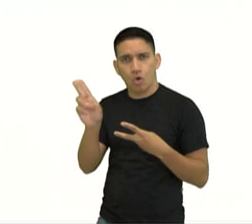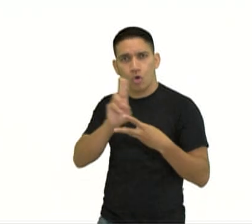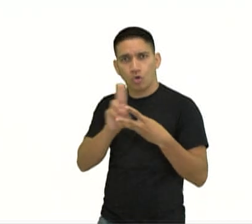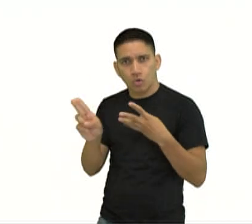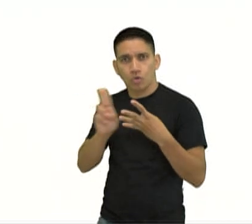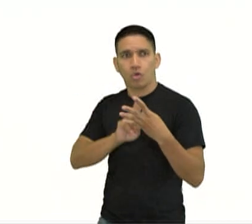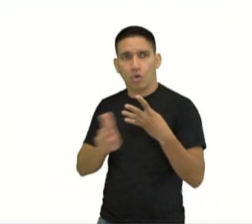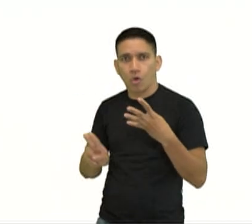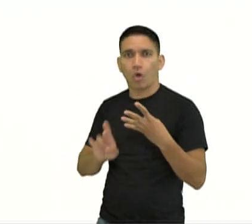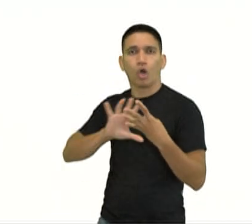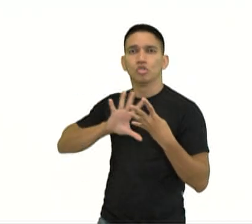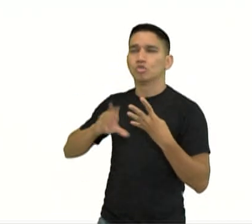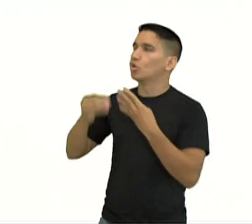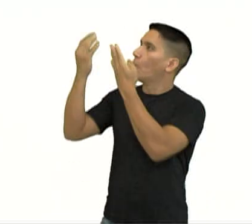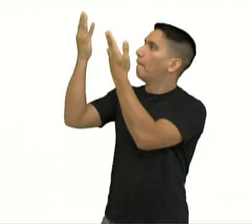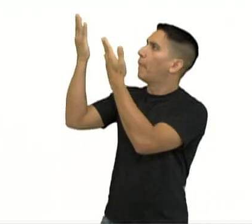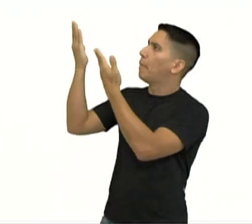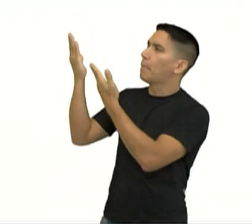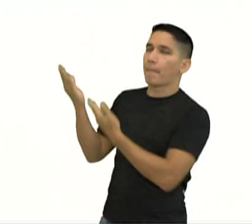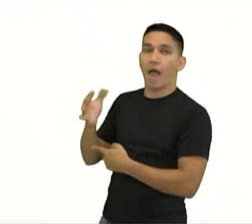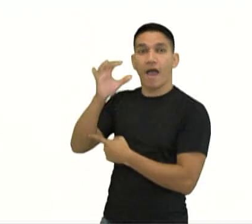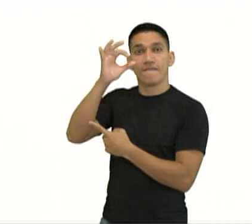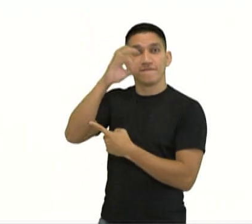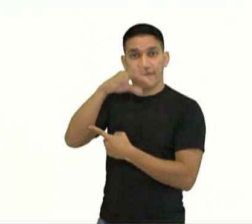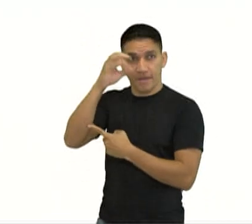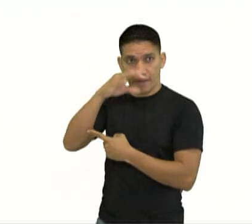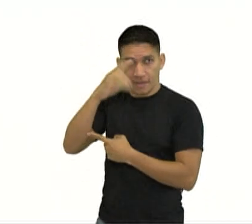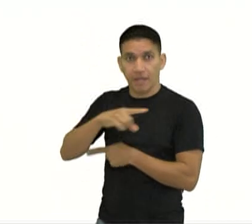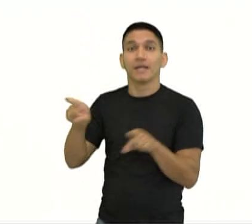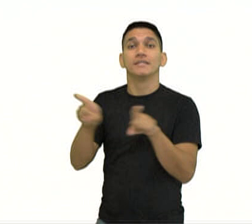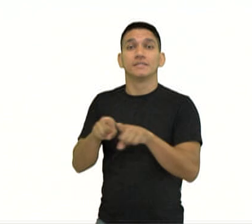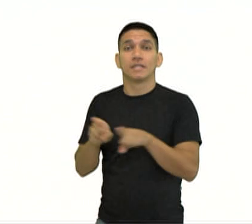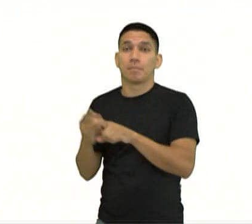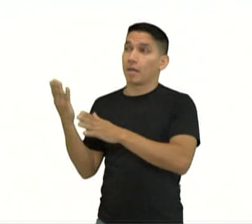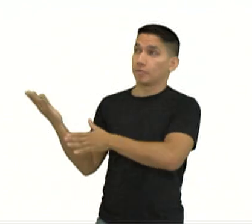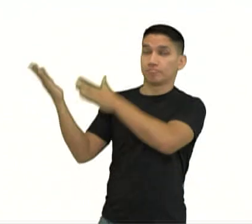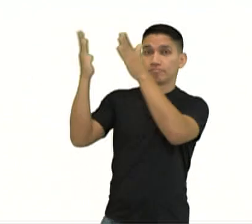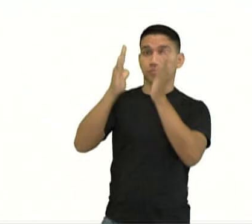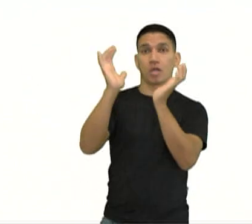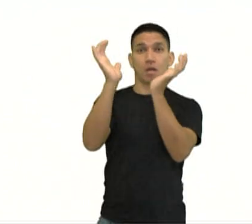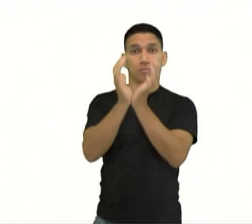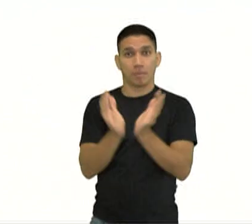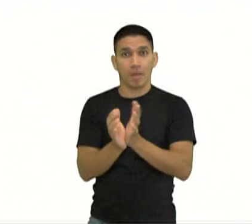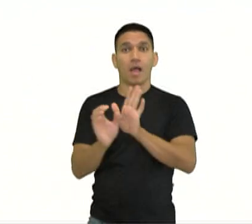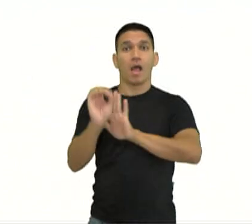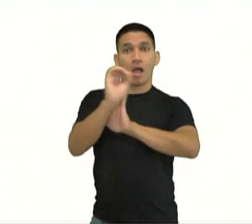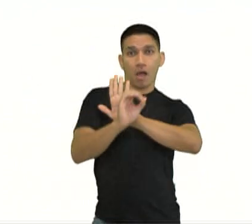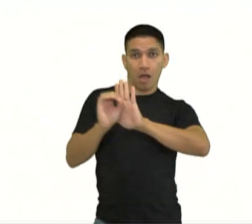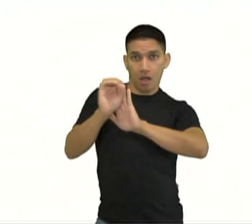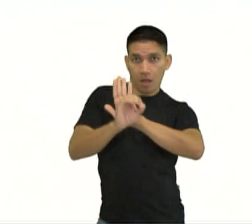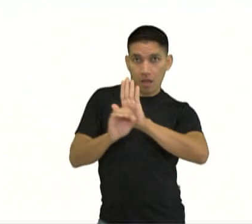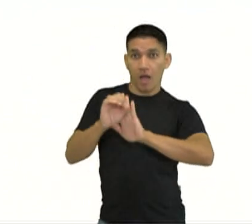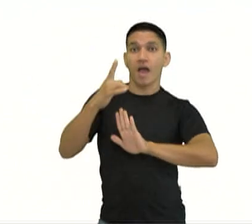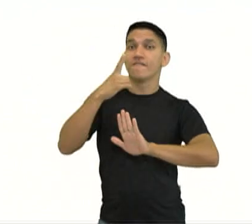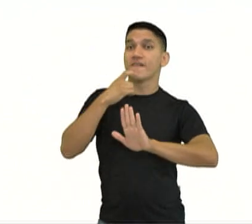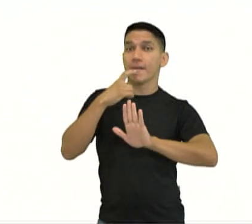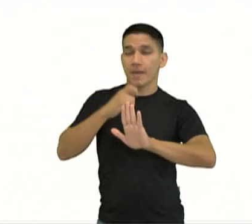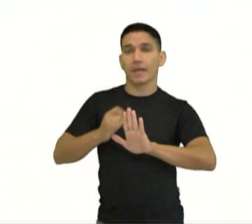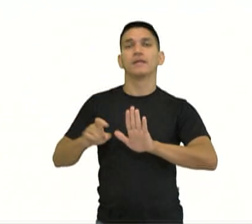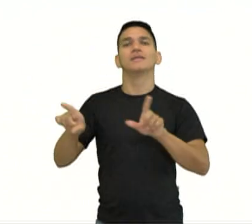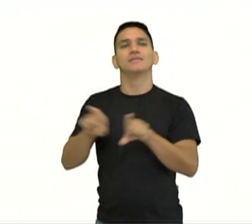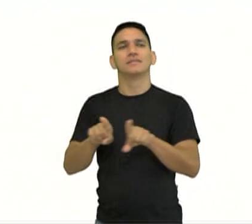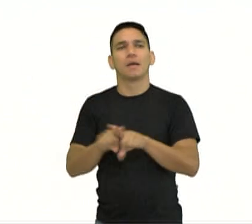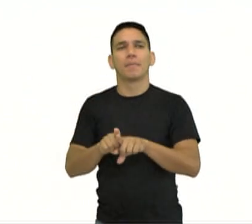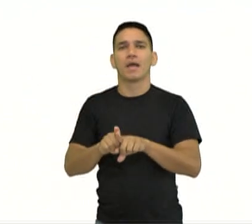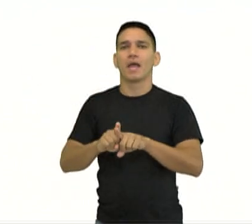alcinos, alcadienos, e aí nós temos os compostos aromáticos e temos os